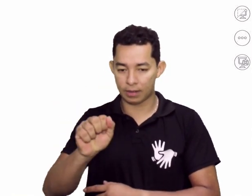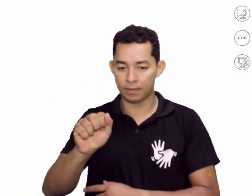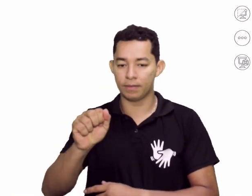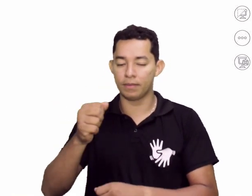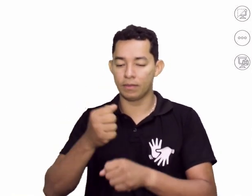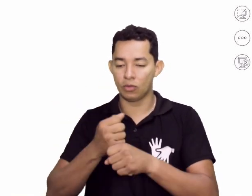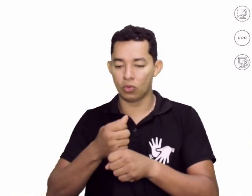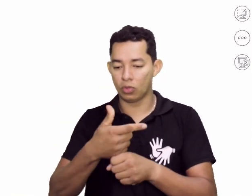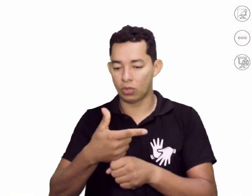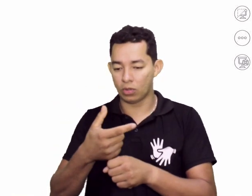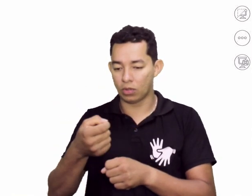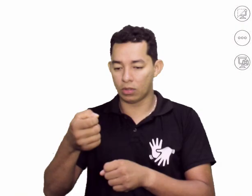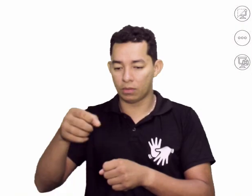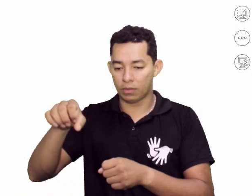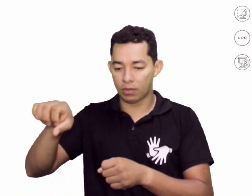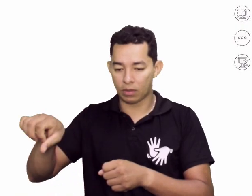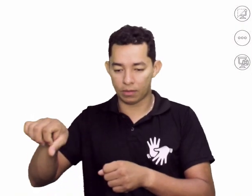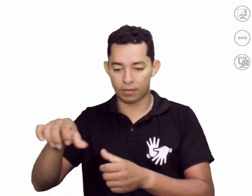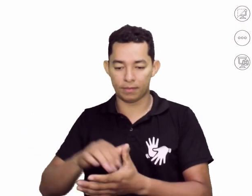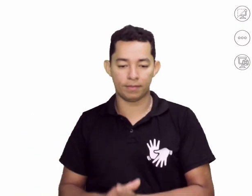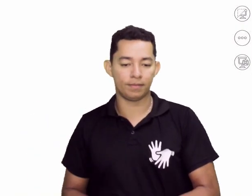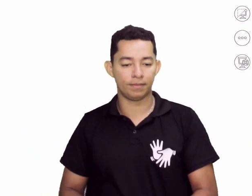nessa ilustração, né?